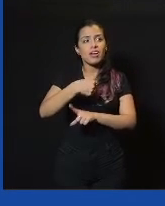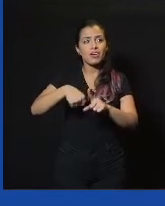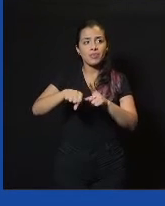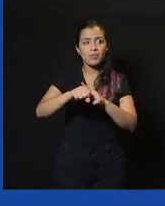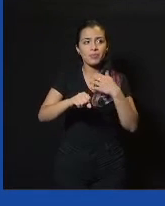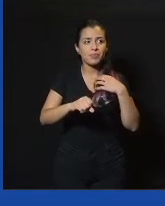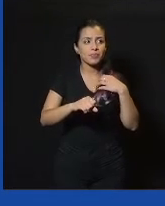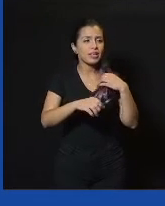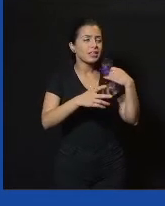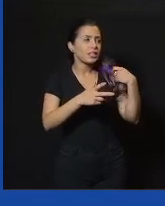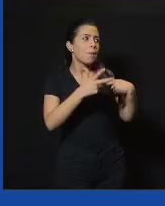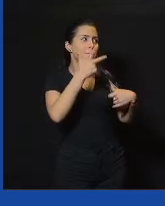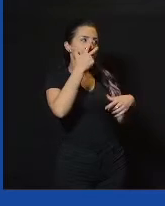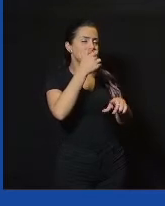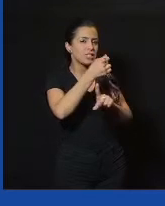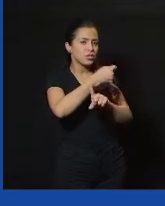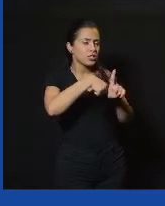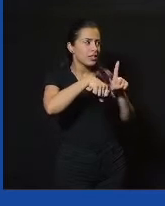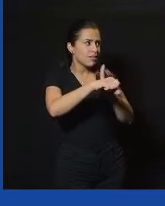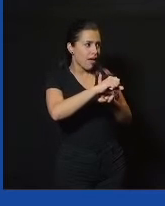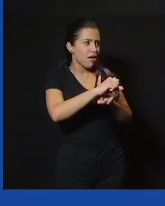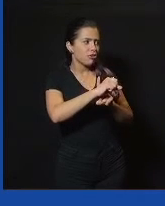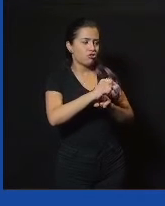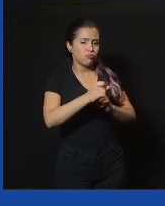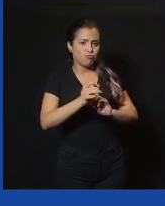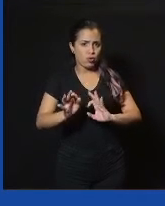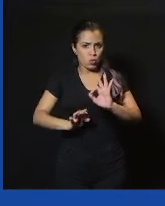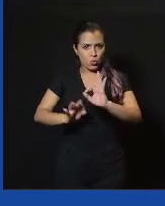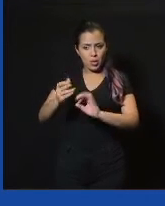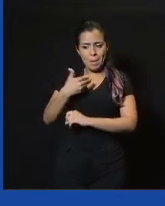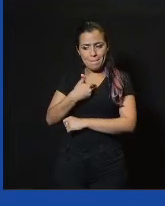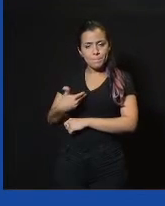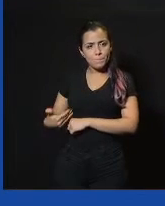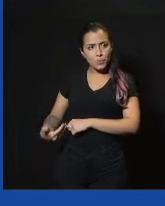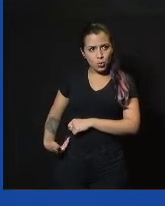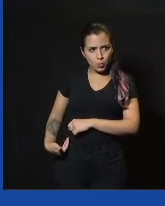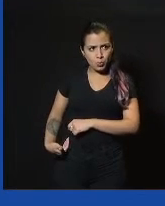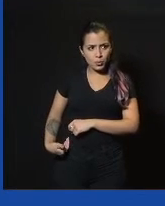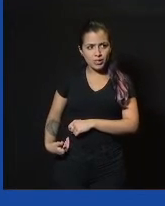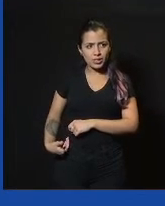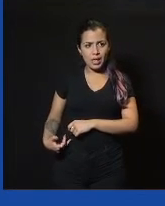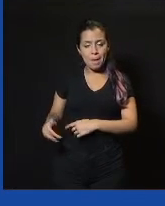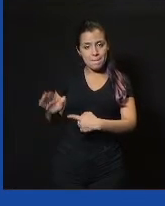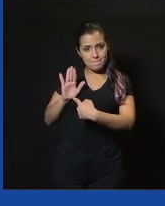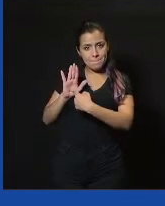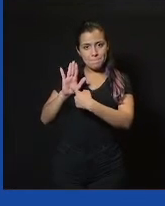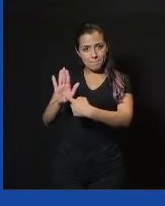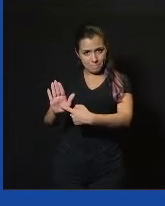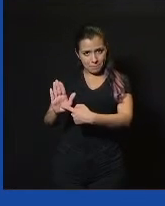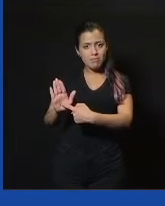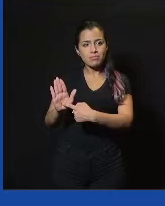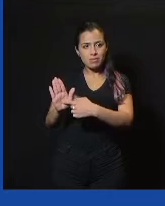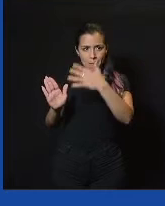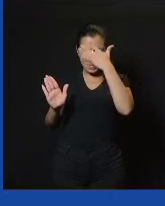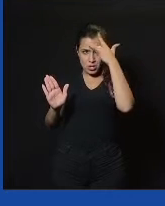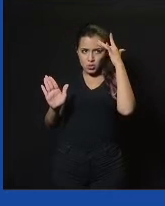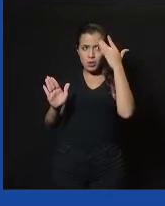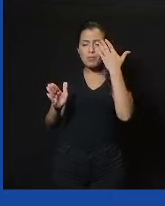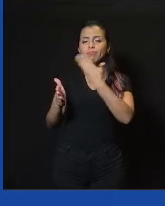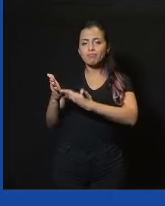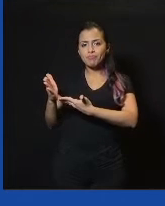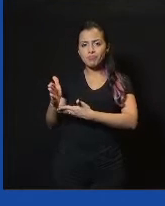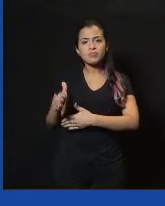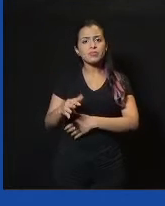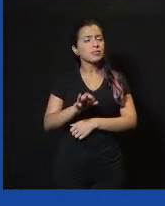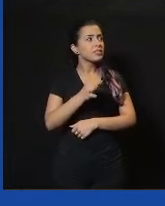sociedade construindo as políticas públicas, formulando as políticas públicas e quase apresentando isso para quem for executar. É um pouco isso.